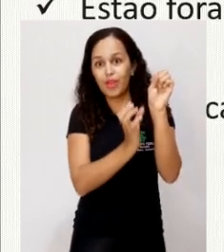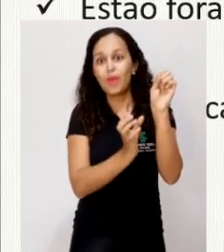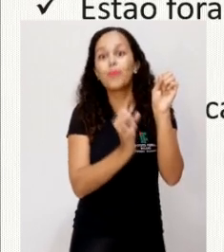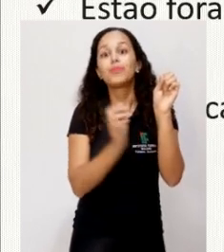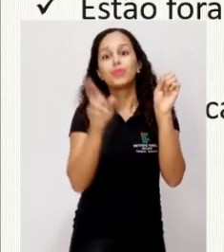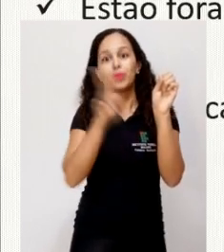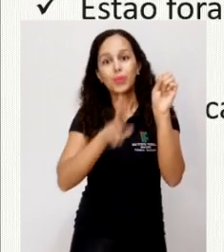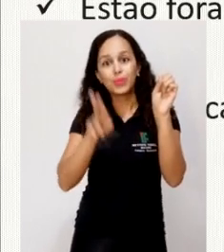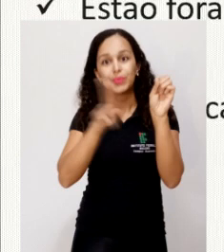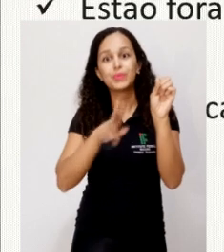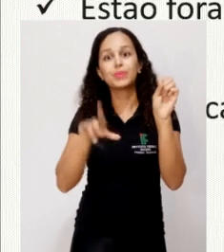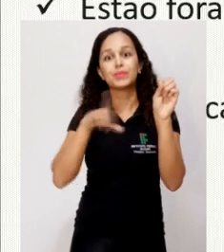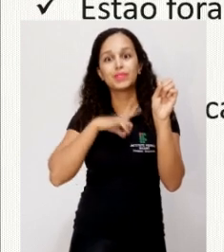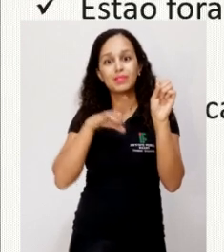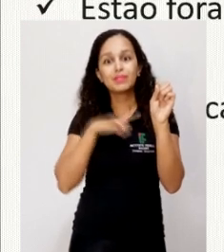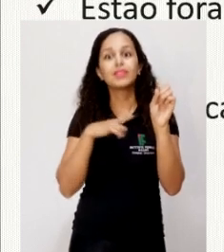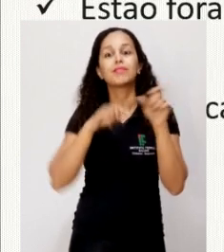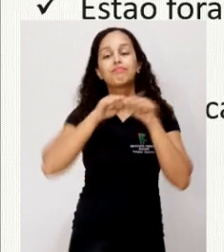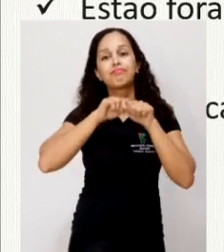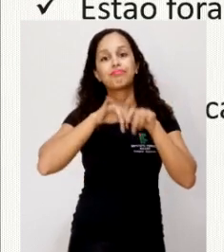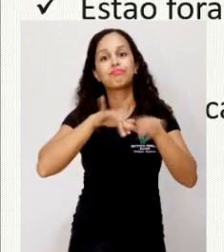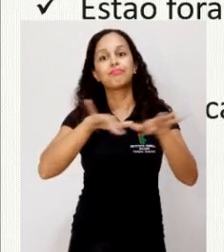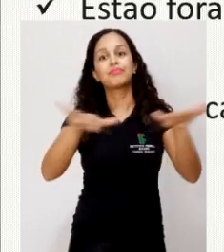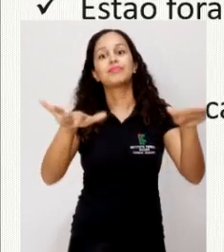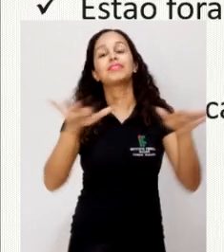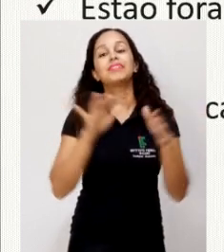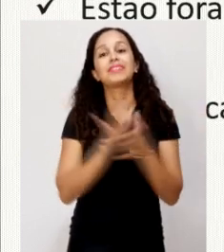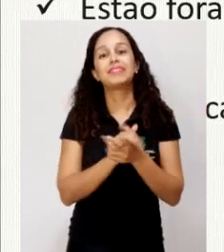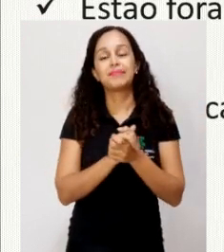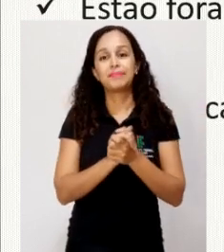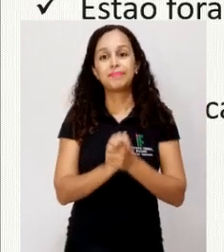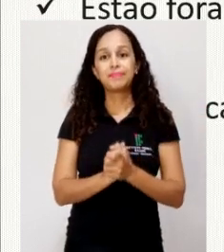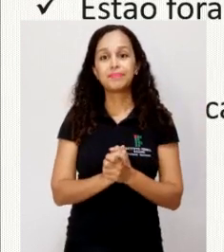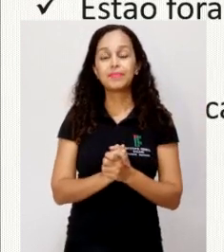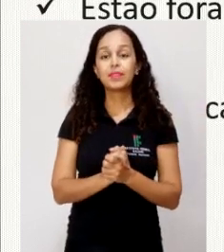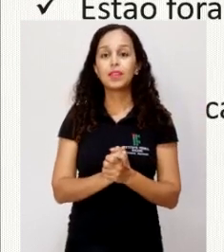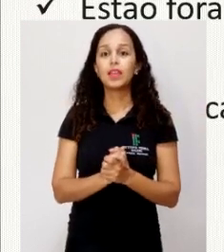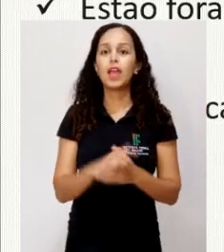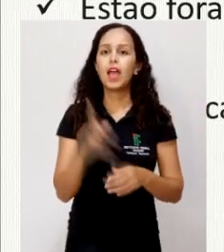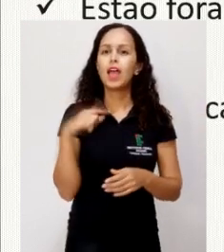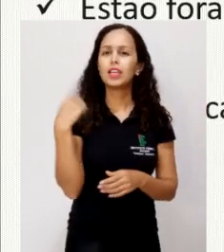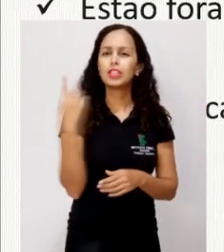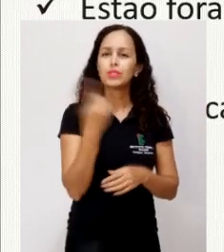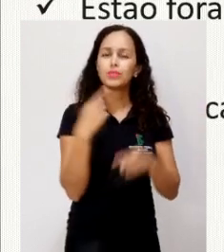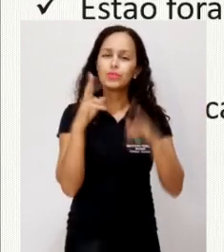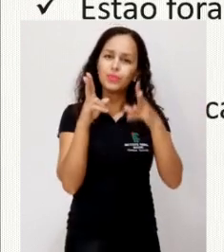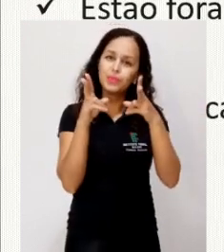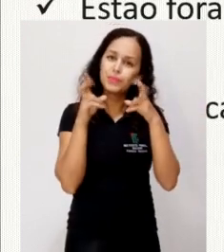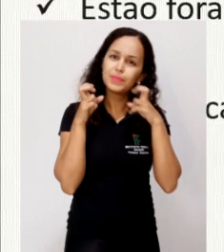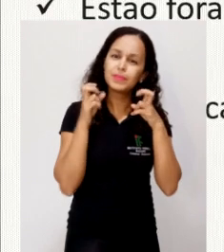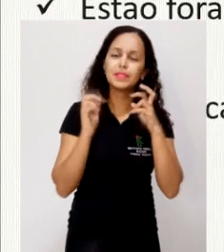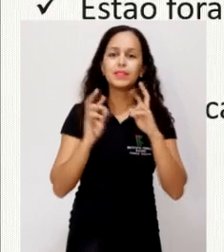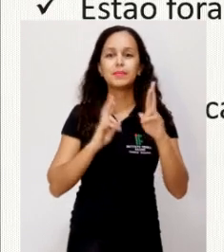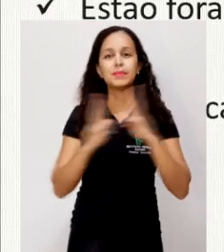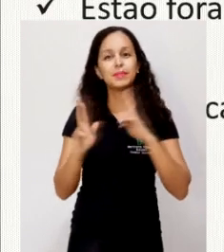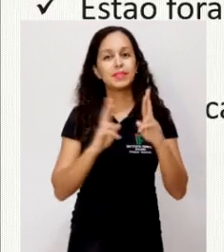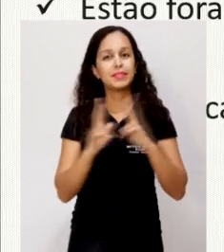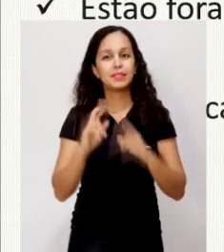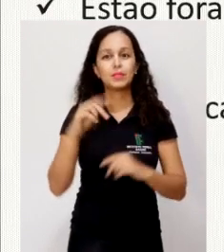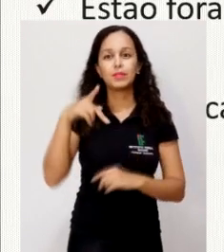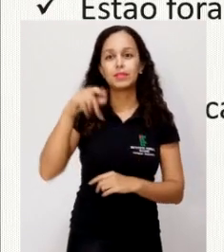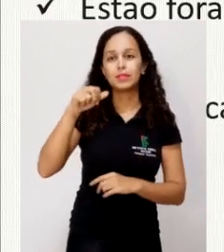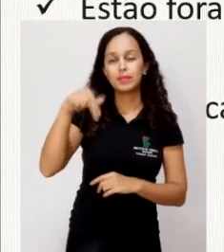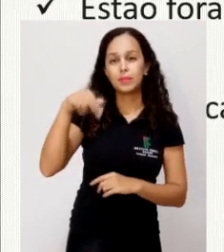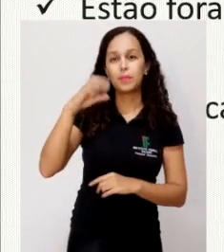aí já está sendo conhecido e expandido em relação à sua utilização. O que a gente percebe